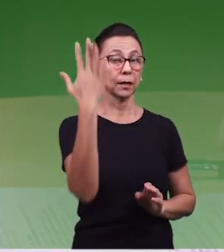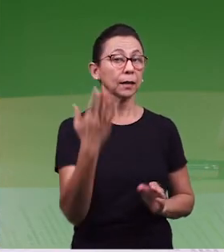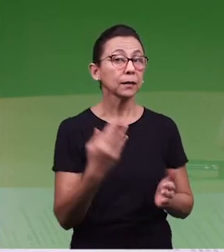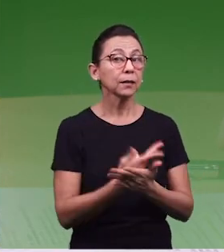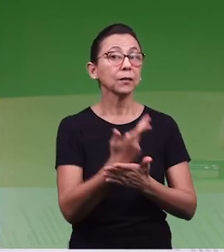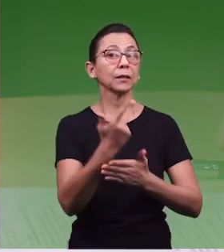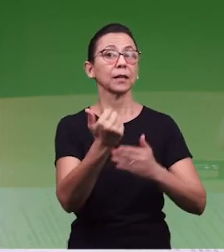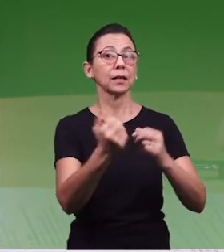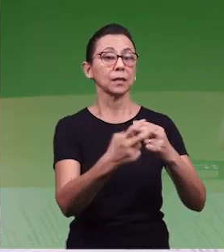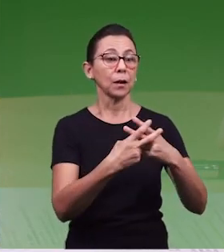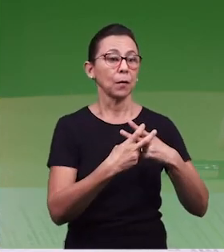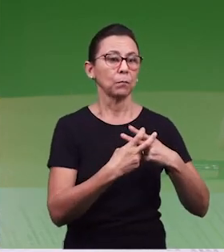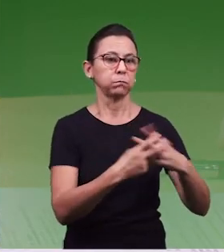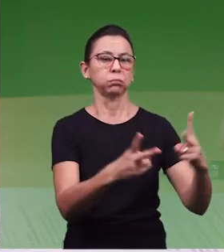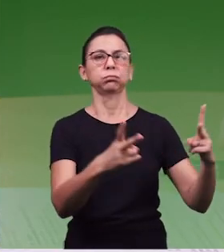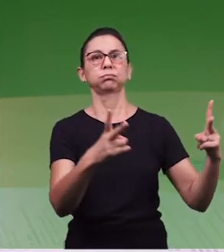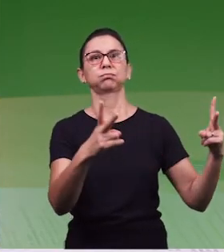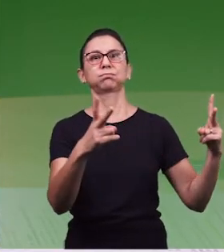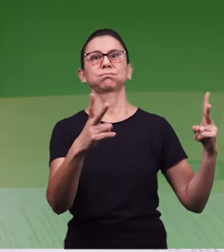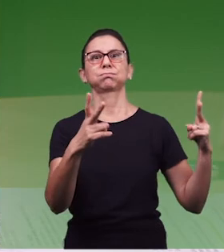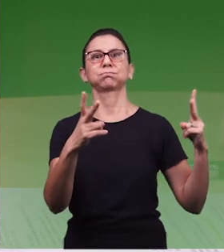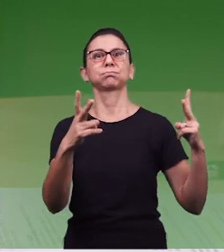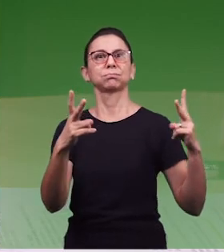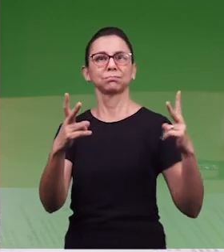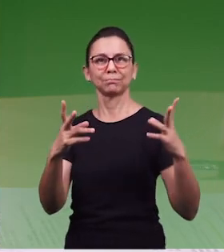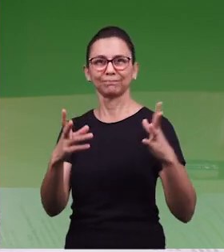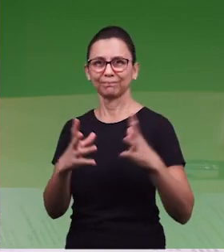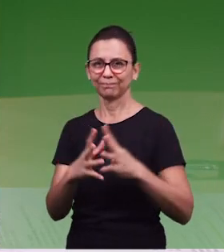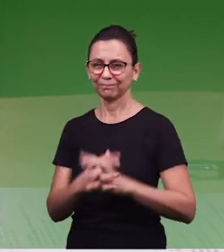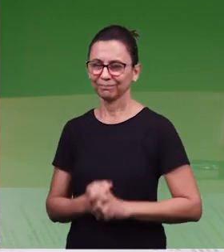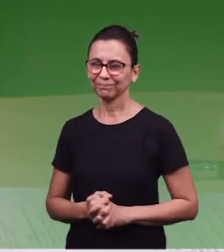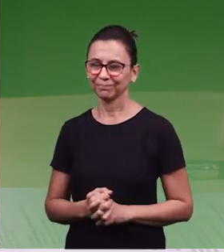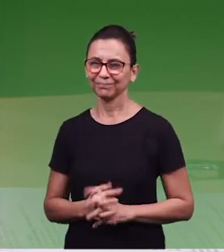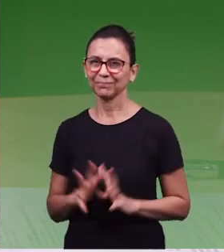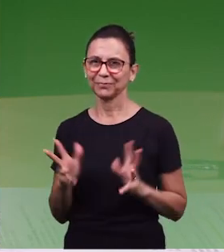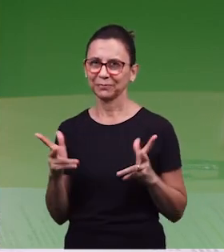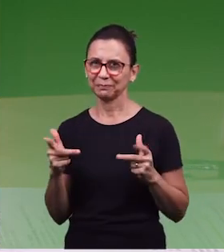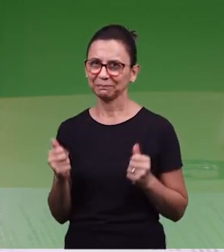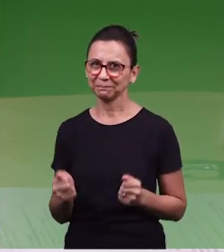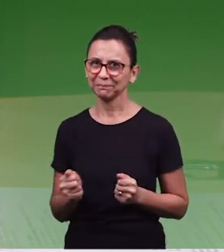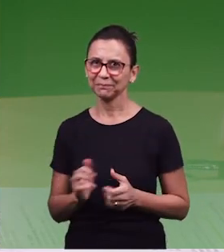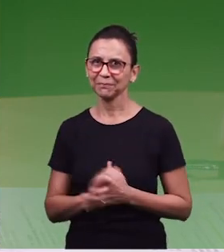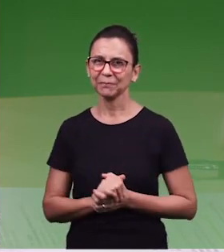no meio da igreja. Que coisa maravilhosa. Todos unânimes,